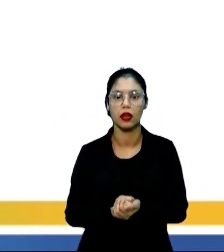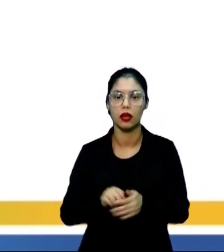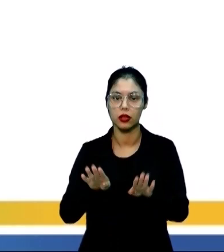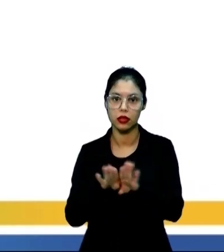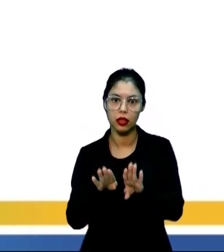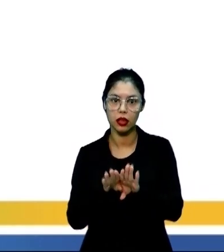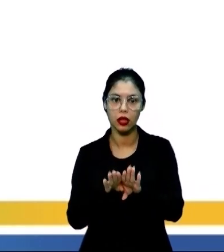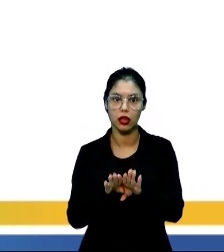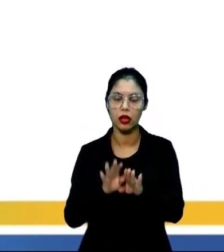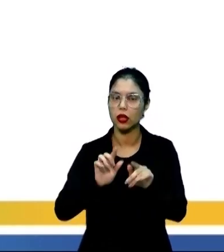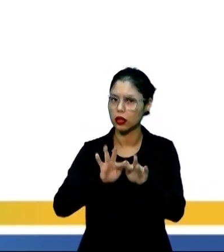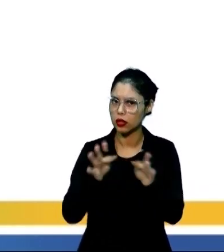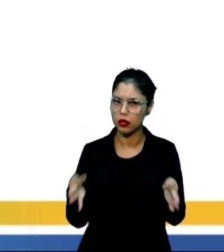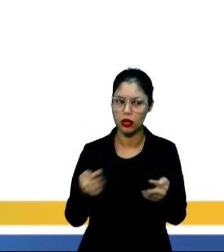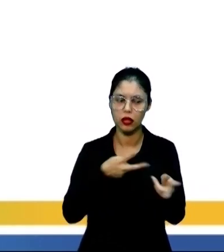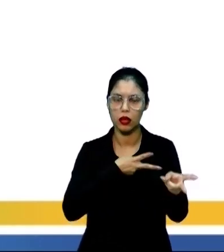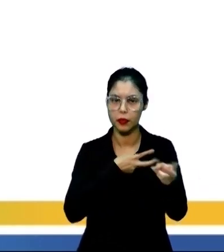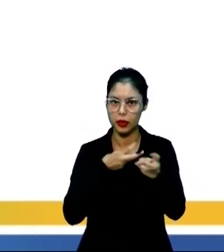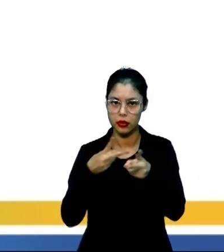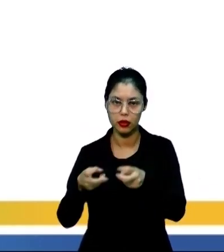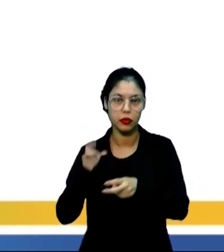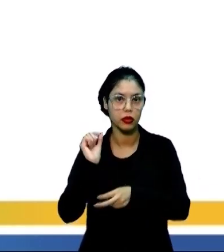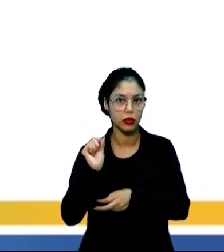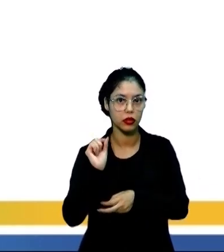ela simplesmente observa